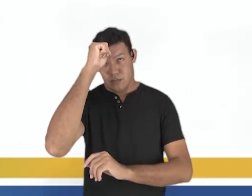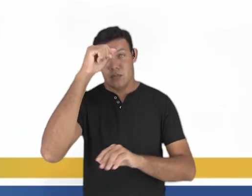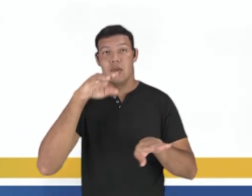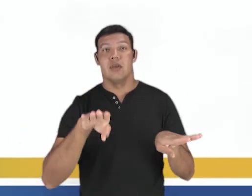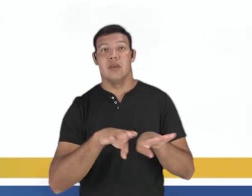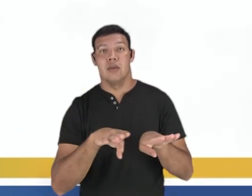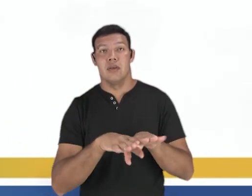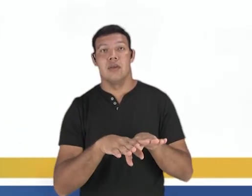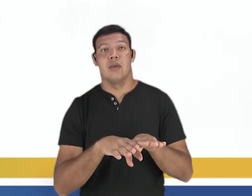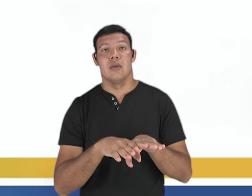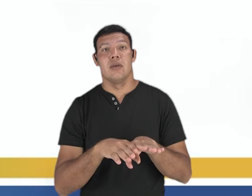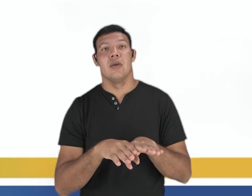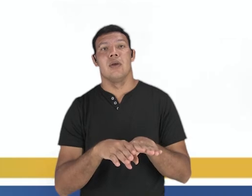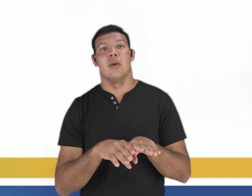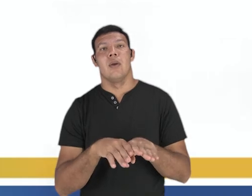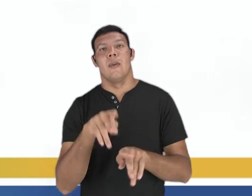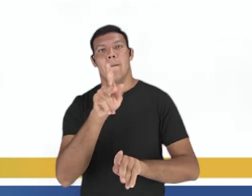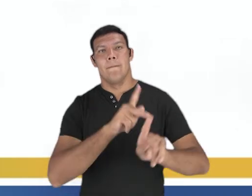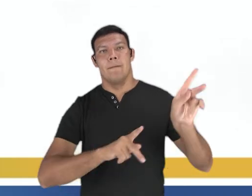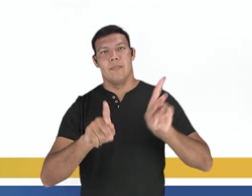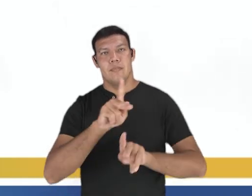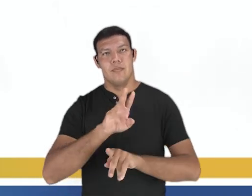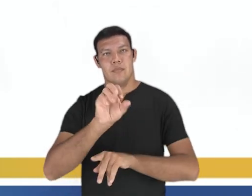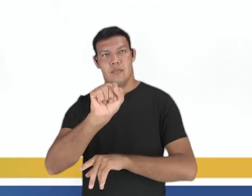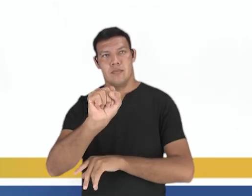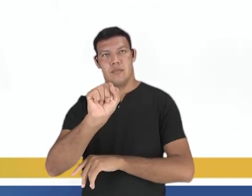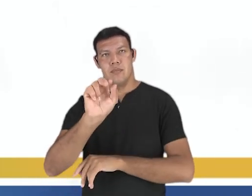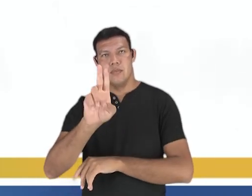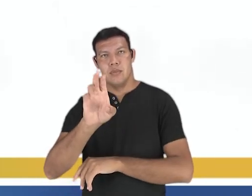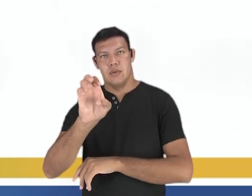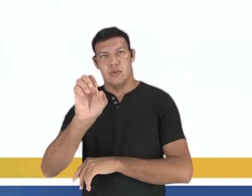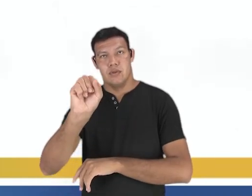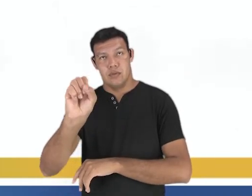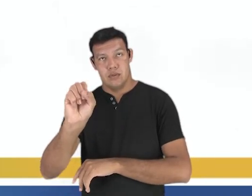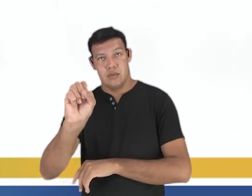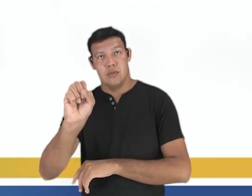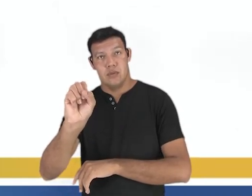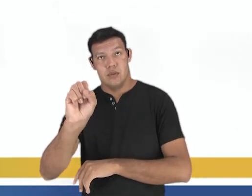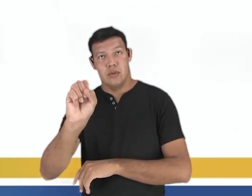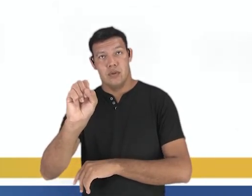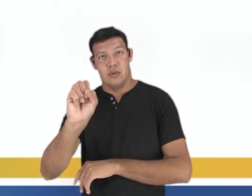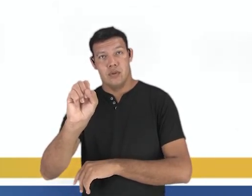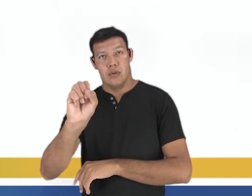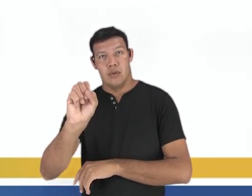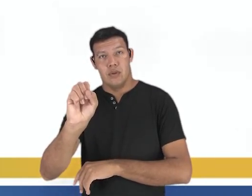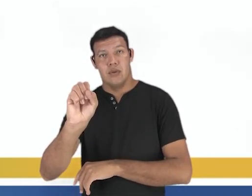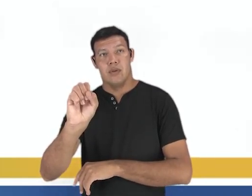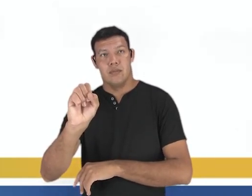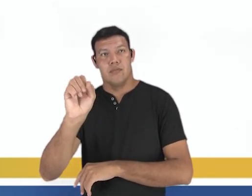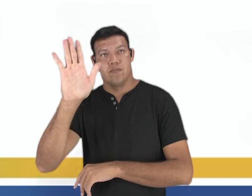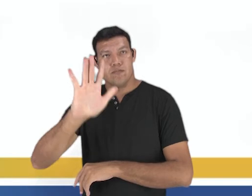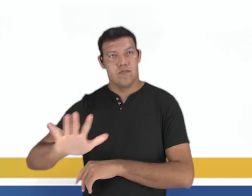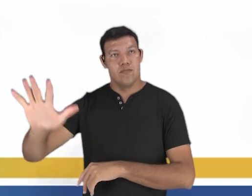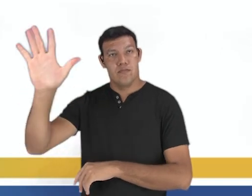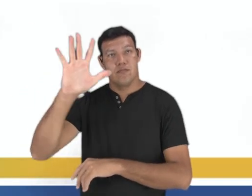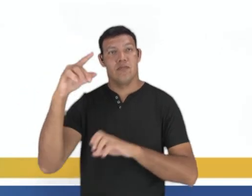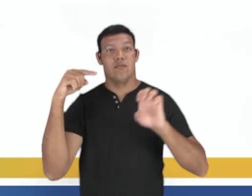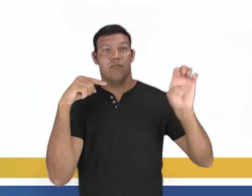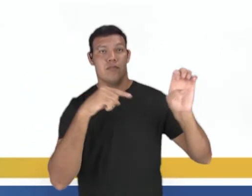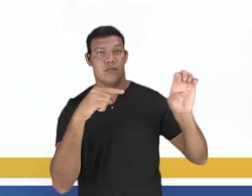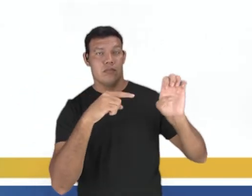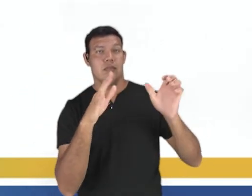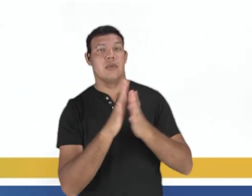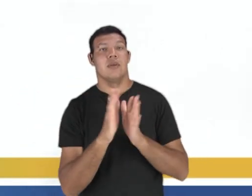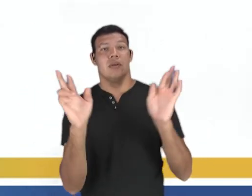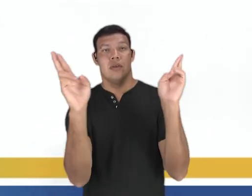povos indianos, aos povos suecos de maneira geral. E a letra E, em relação aos povos